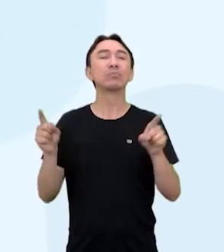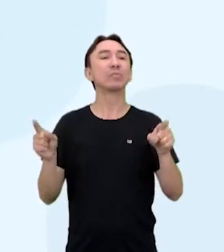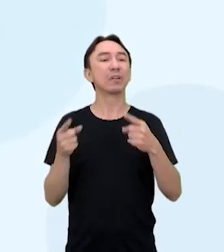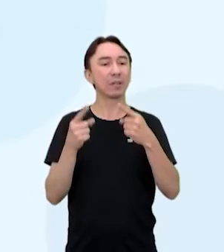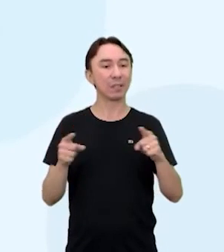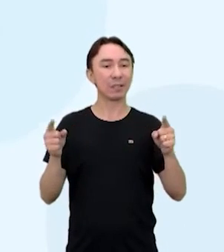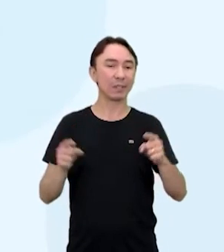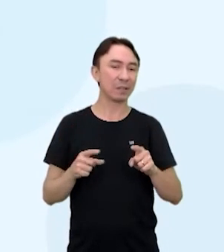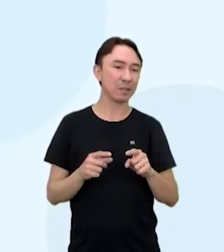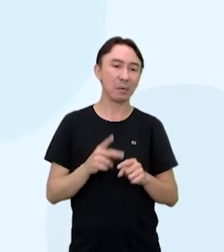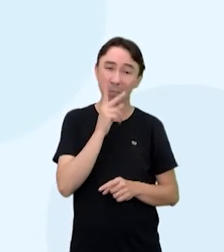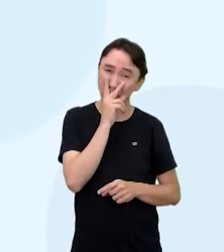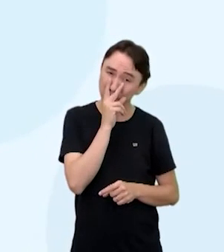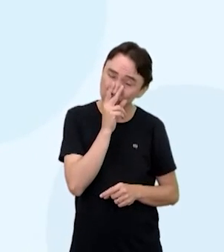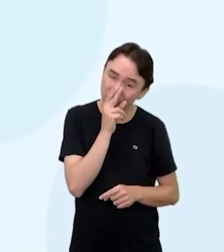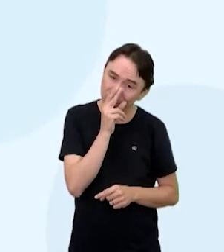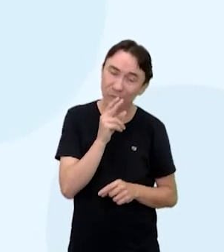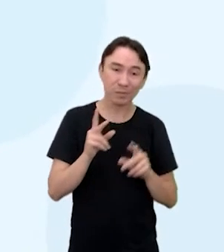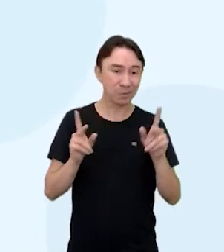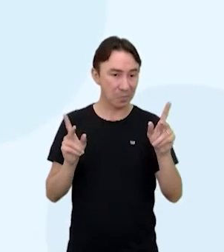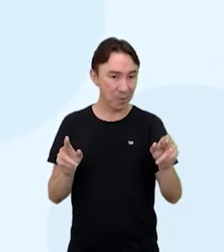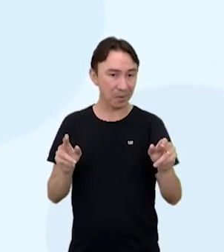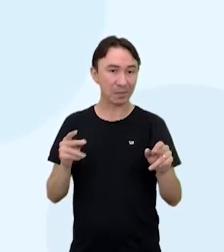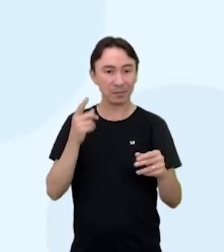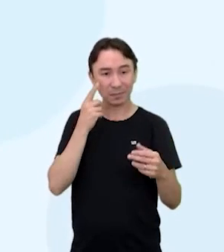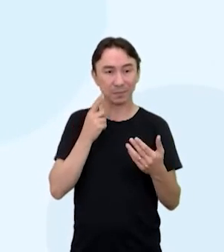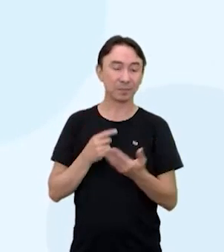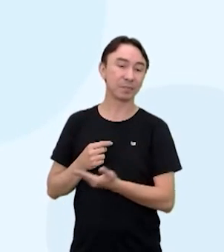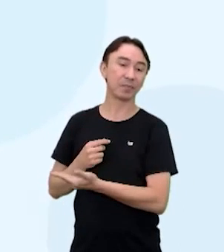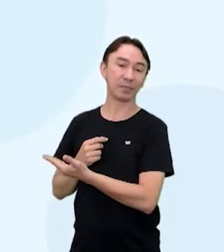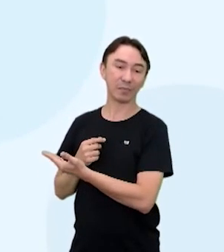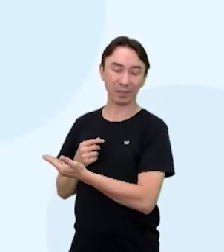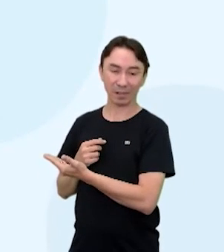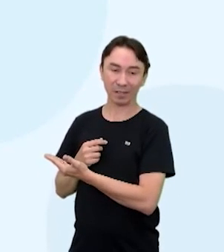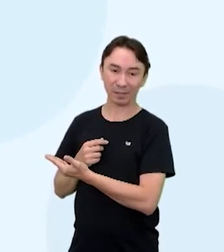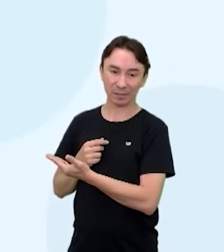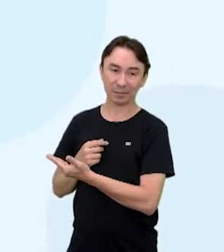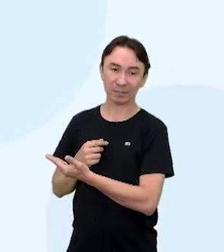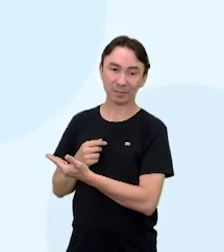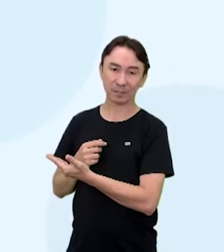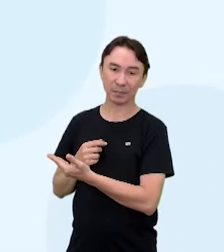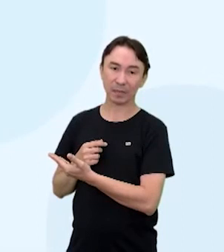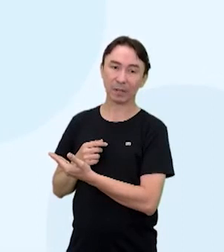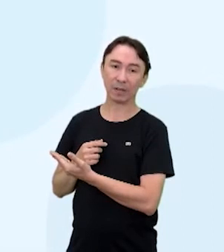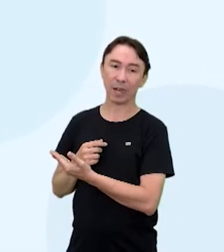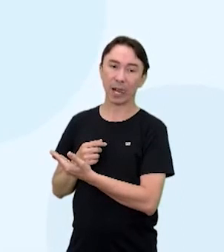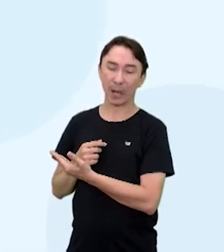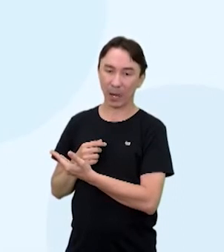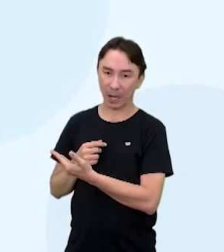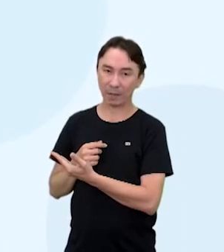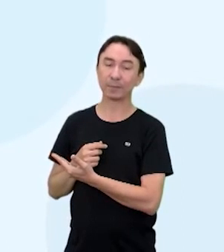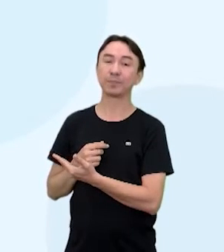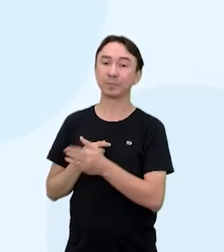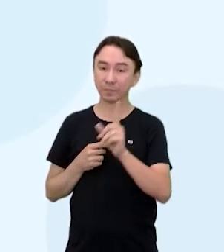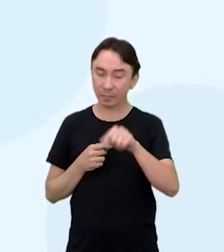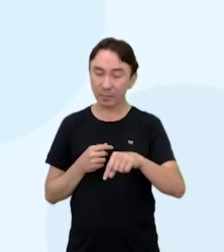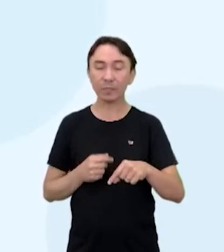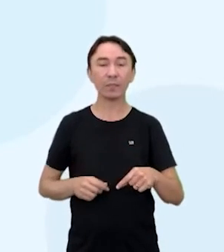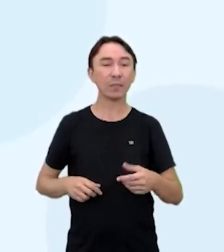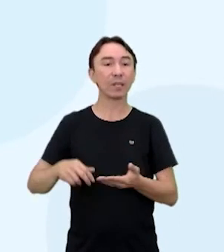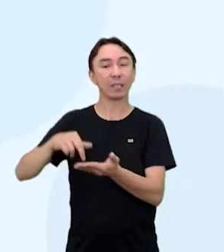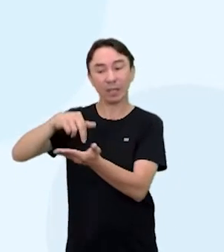isso daqui, gente. Isso aqui foi uma adaptação nossa. Então foram inspiradas nas obras Dança